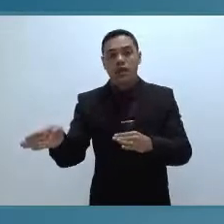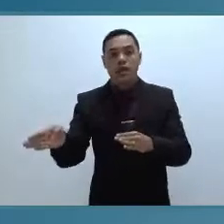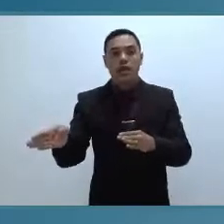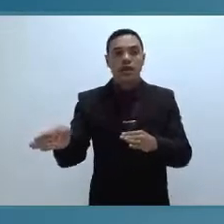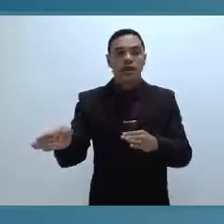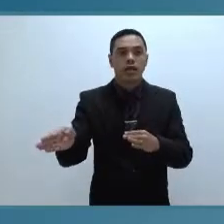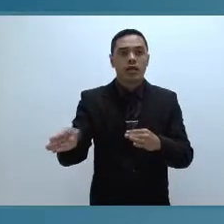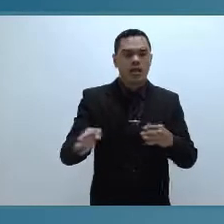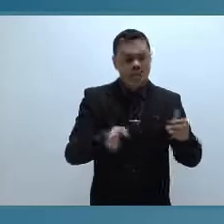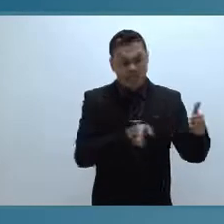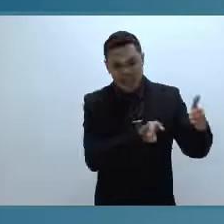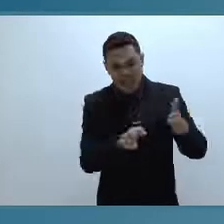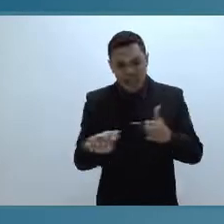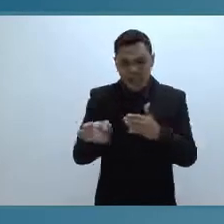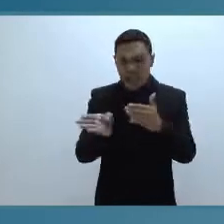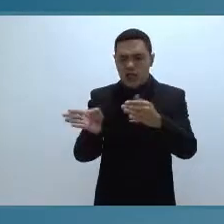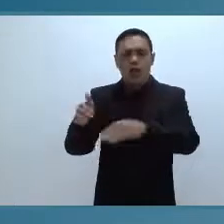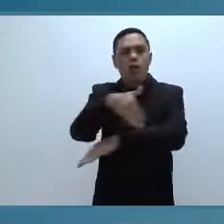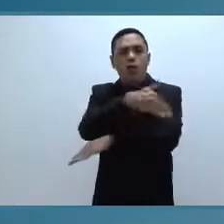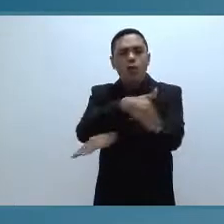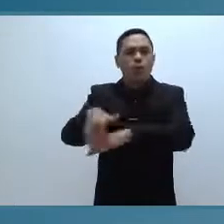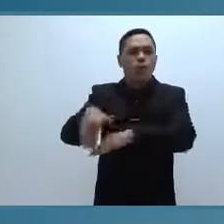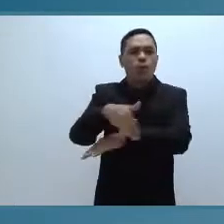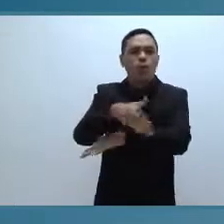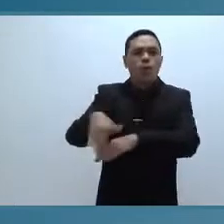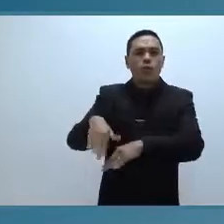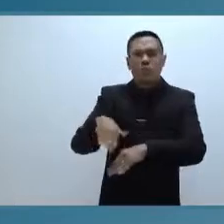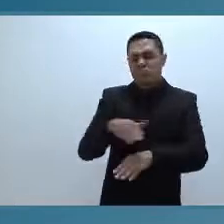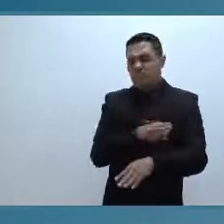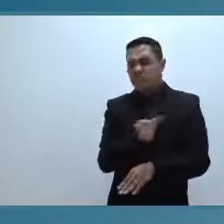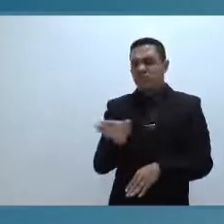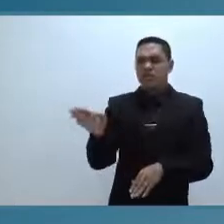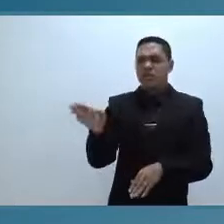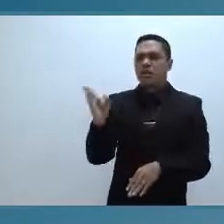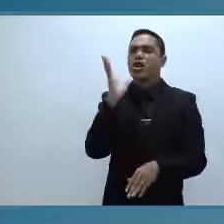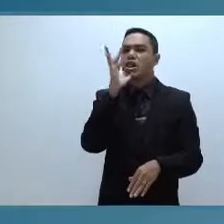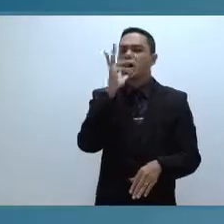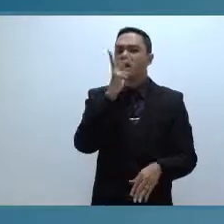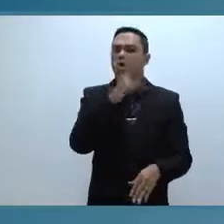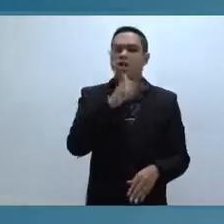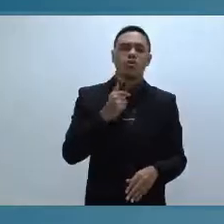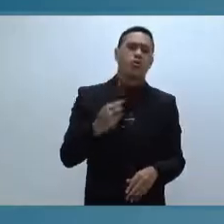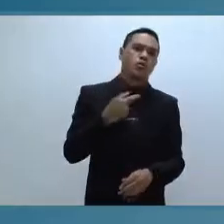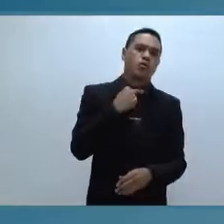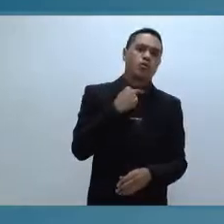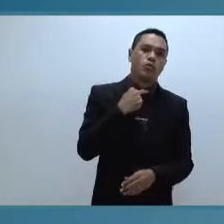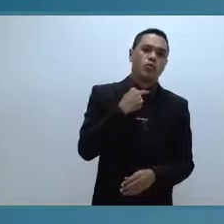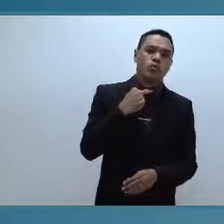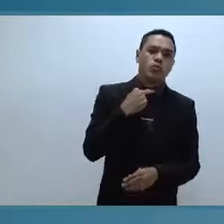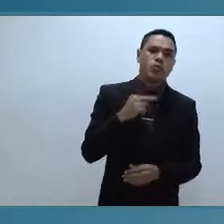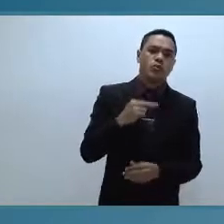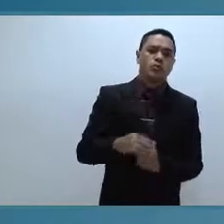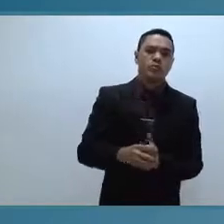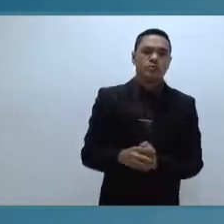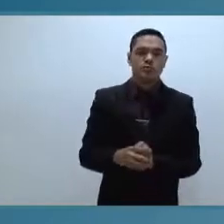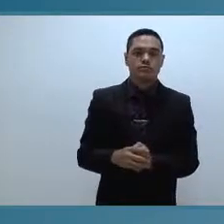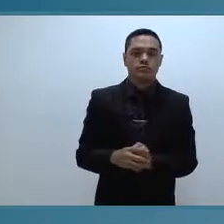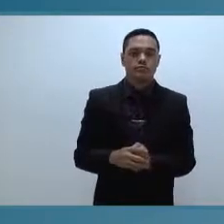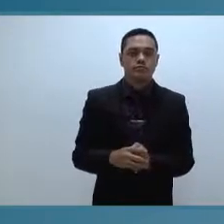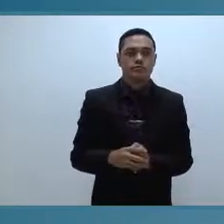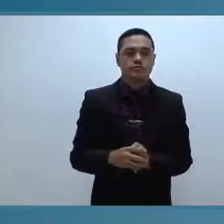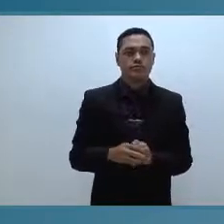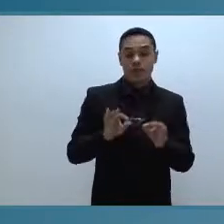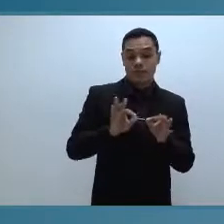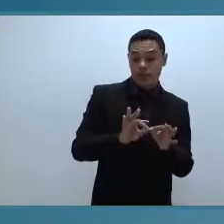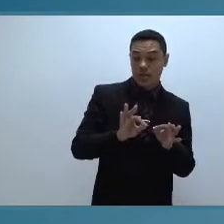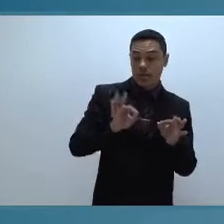deslocamento entre a residência e o fórum onde trabalha. E verifique-se na corregedora que a distância entre